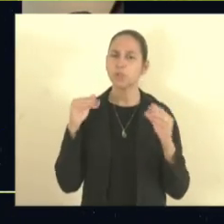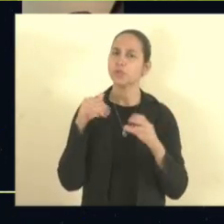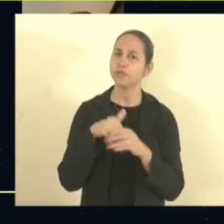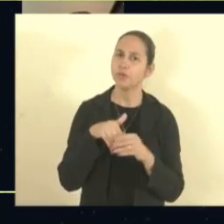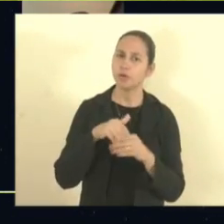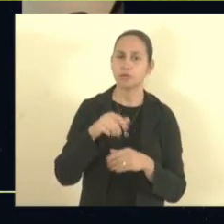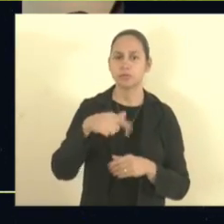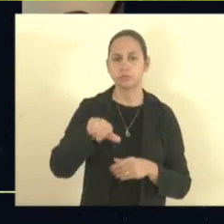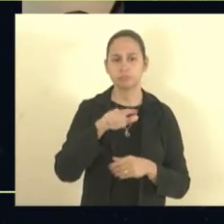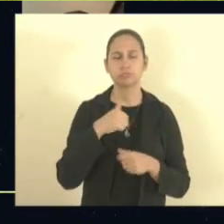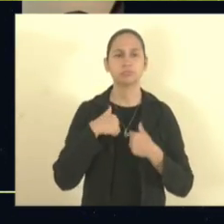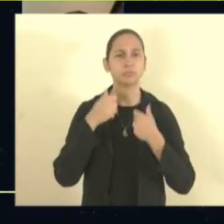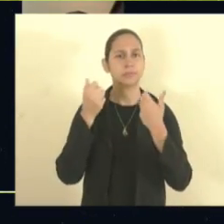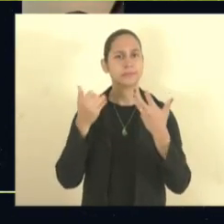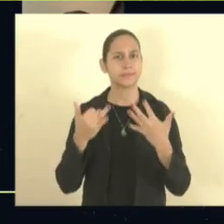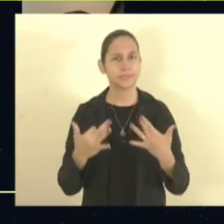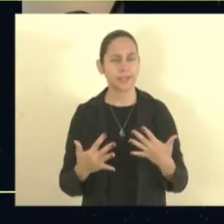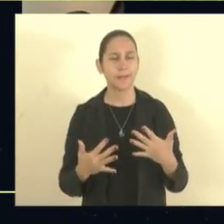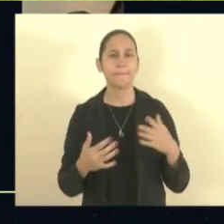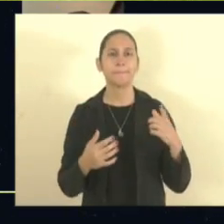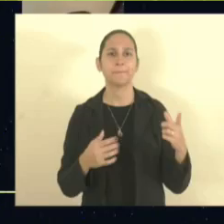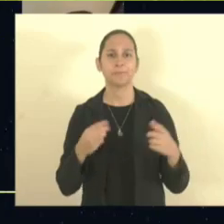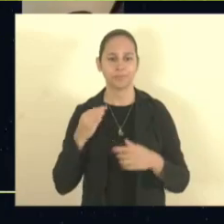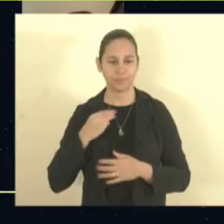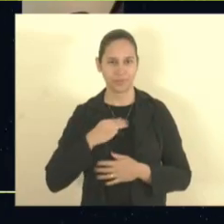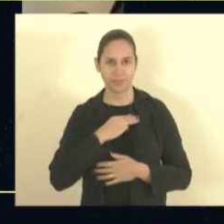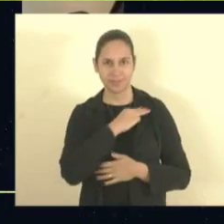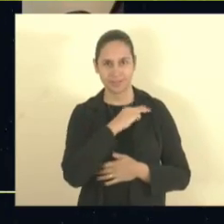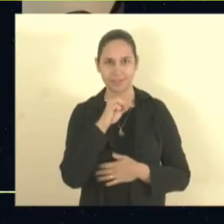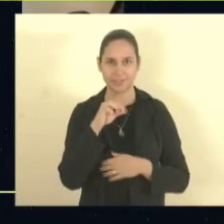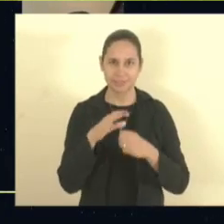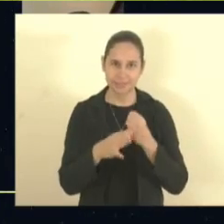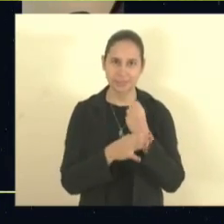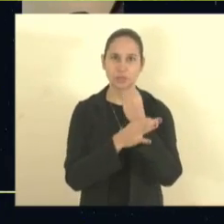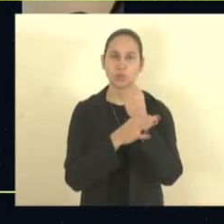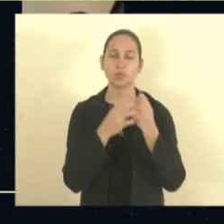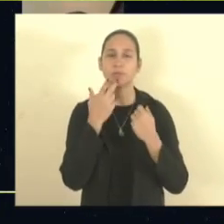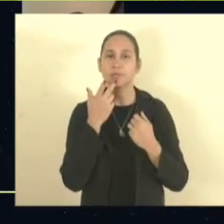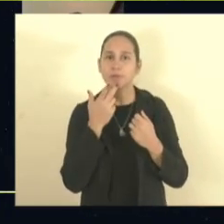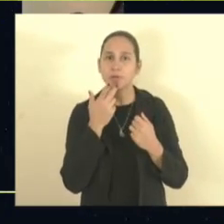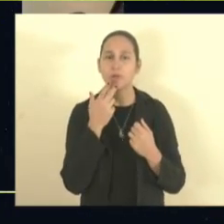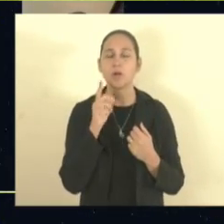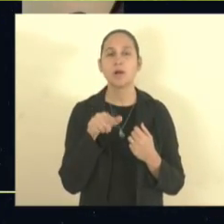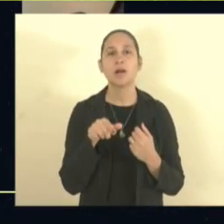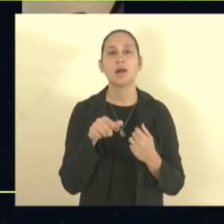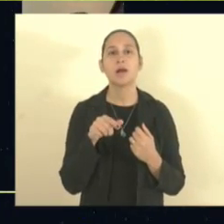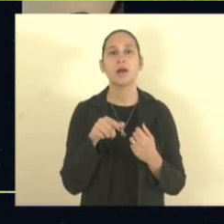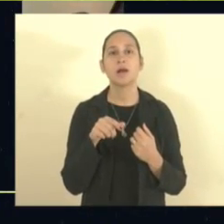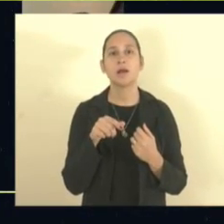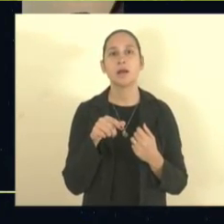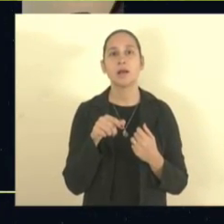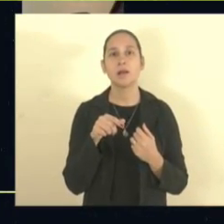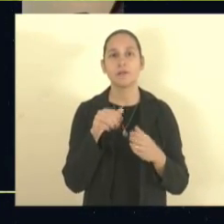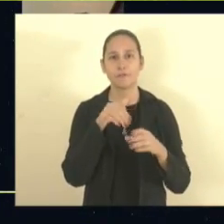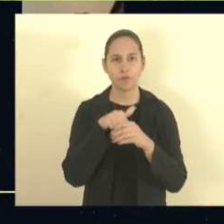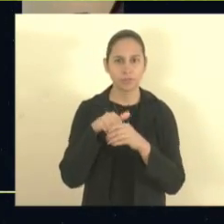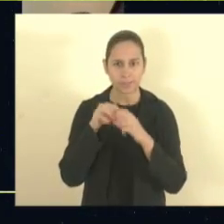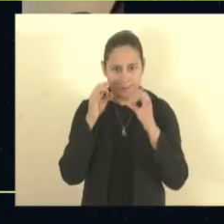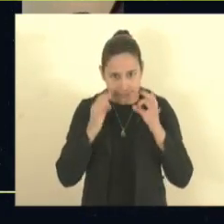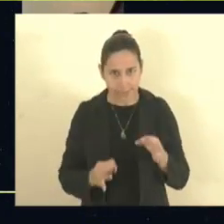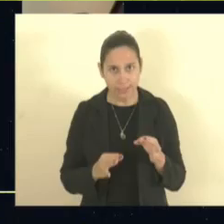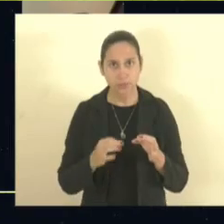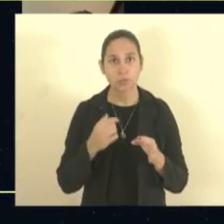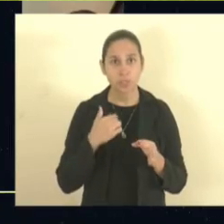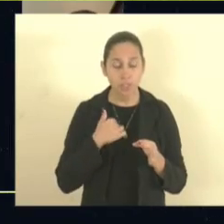deputado Coronel Hélito, de uma forma muito segura, disse da preocupação de votar correto, eu garanto para Vossa